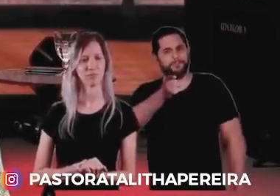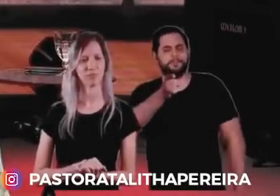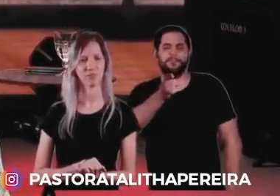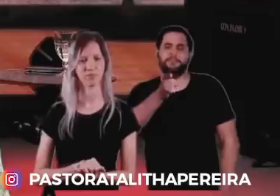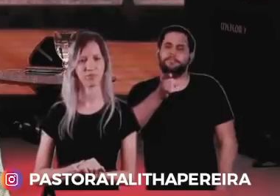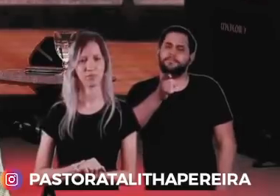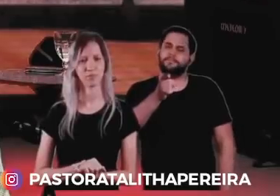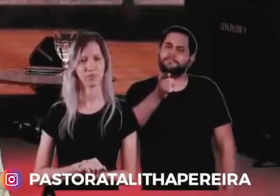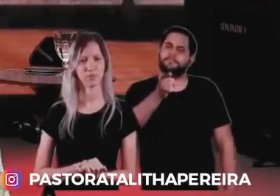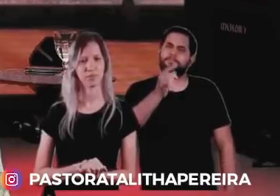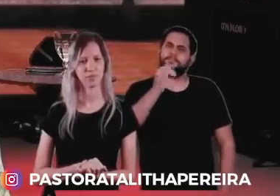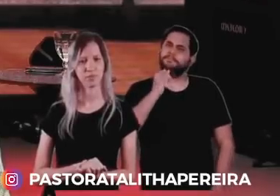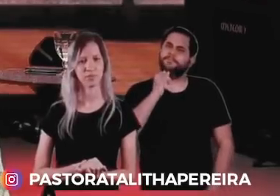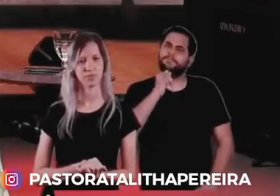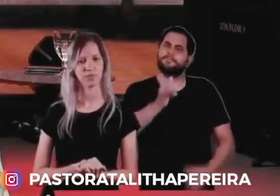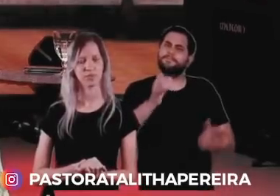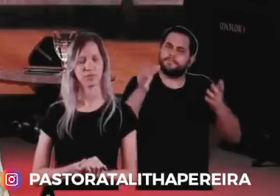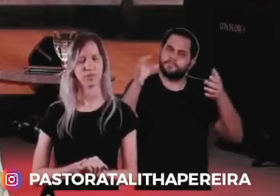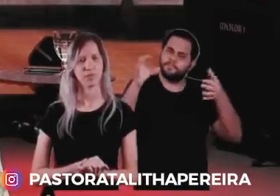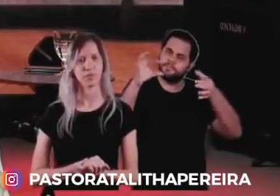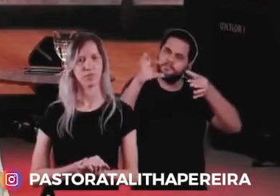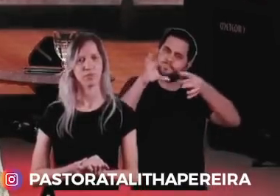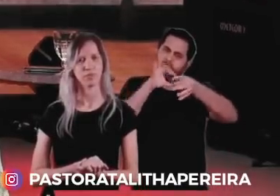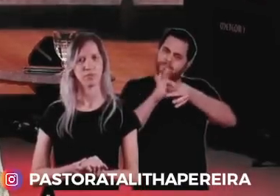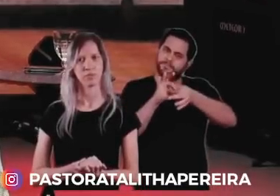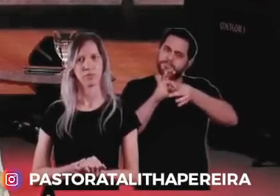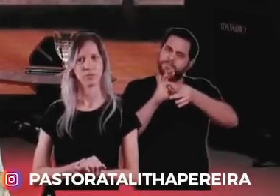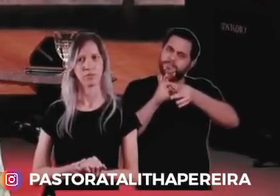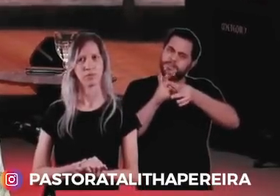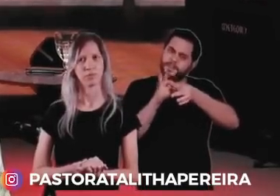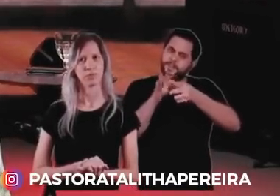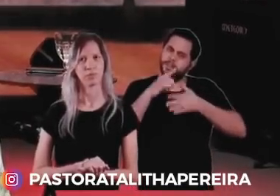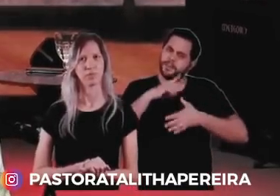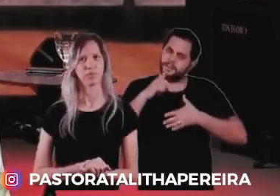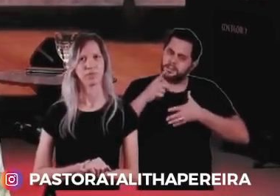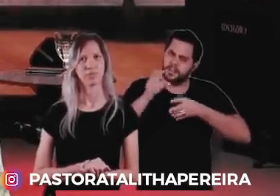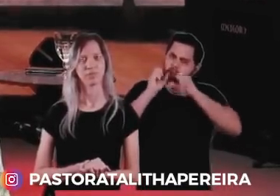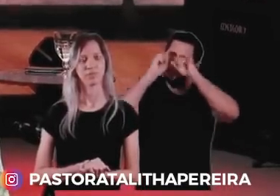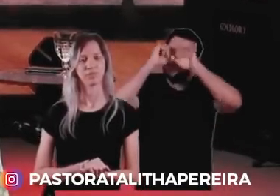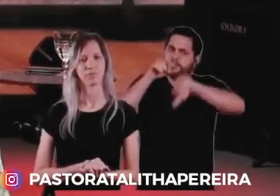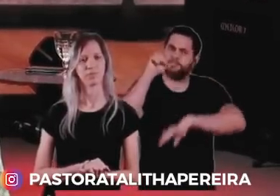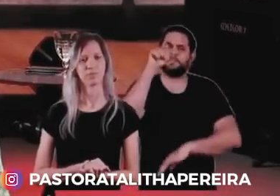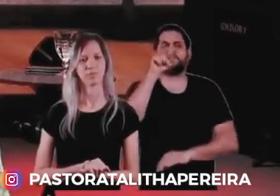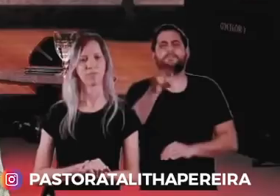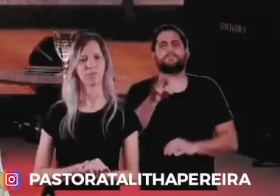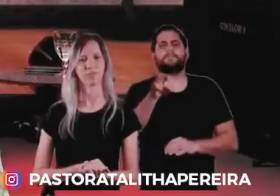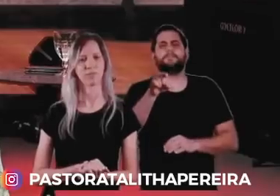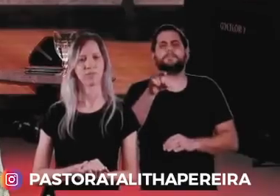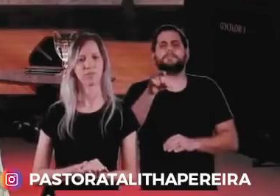declarando união, declarando provisão, declarando